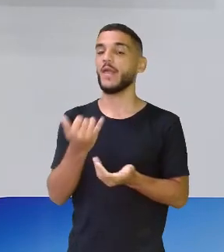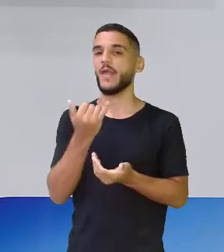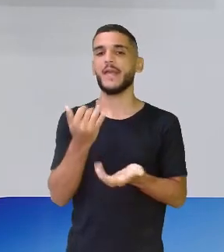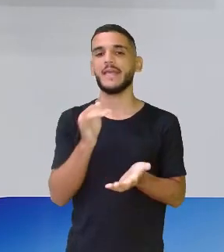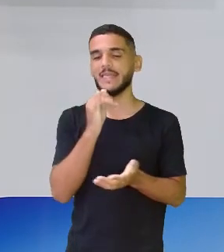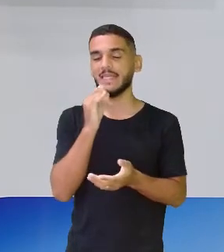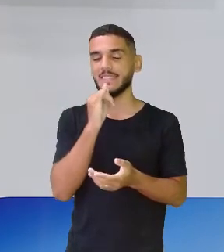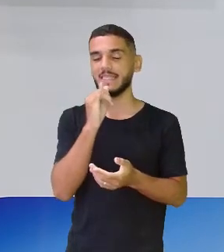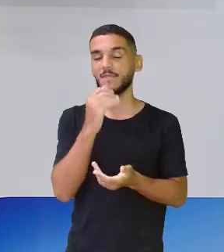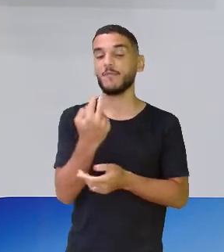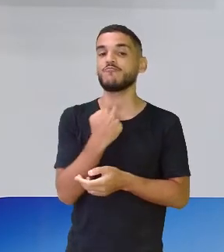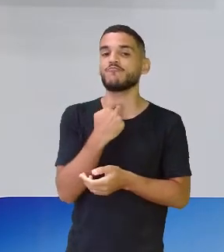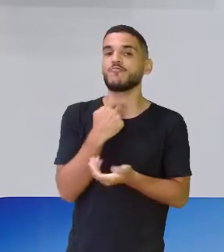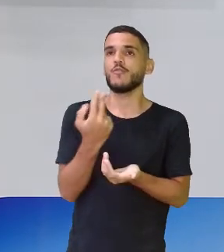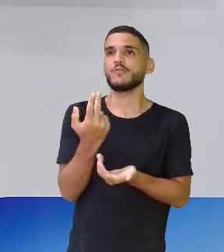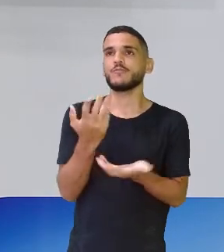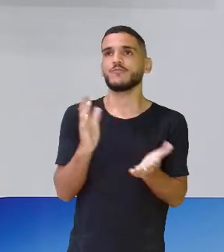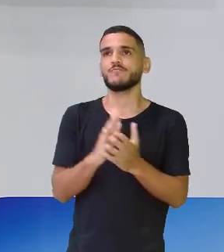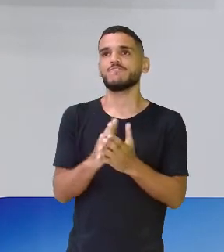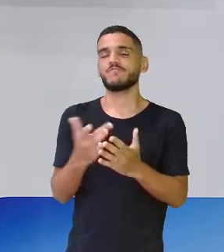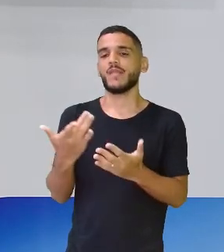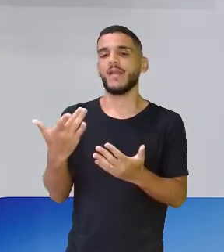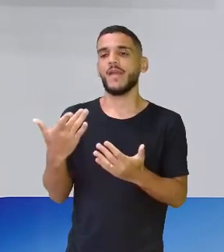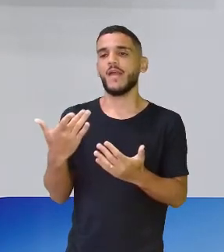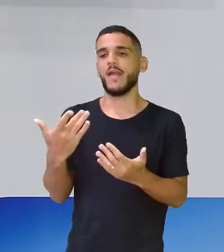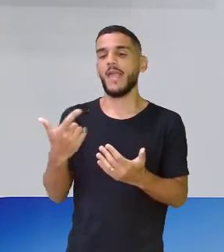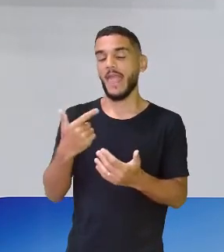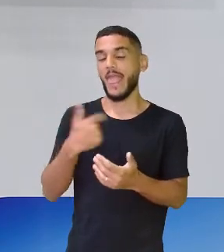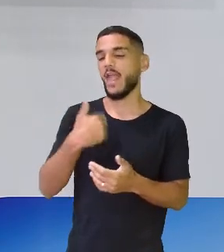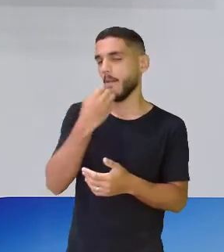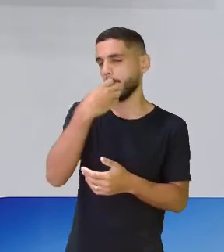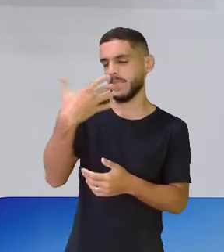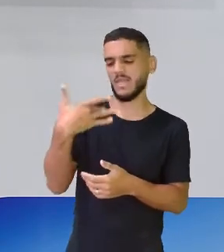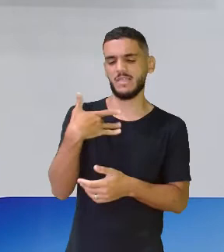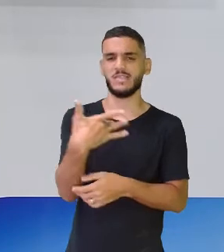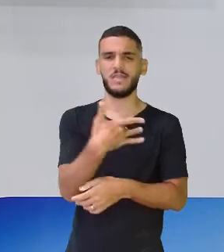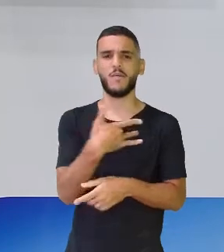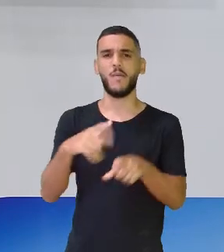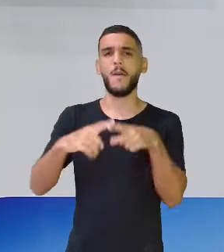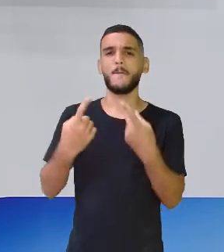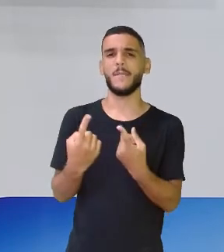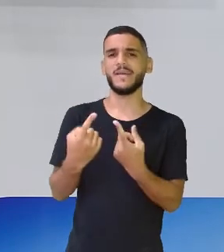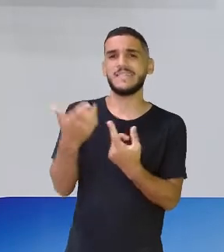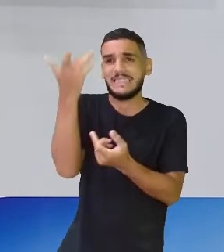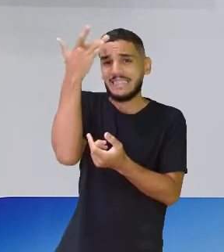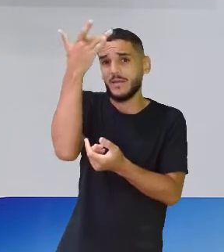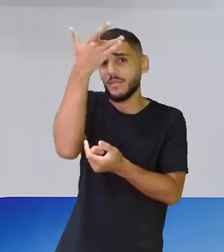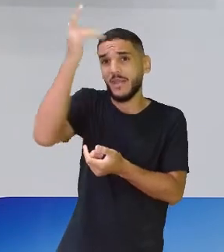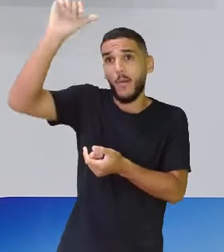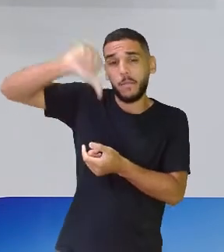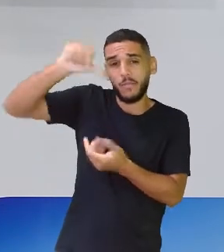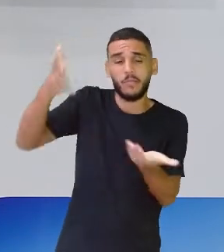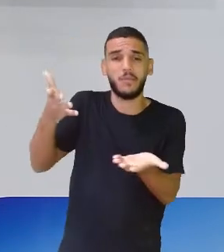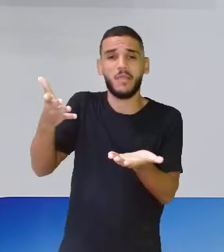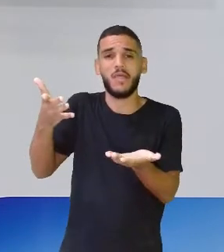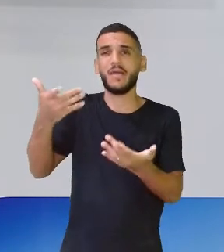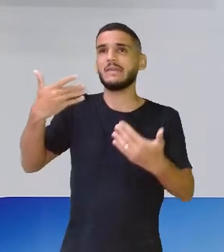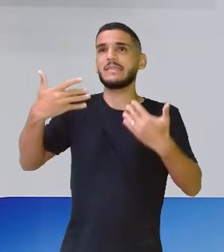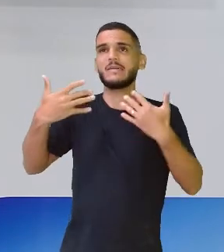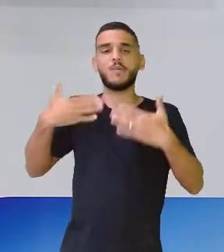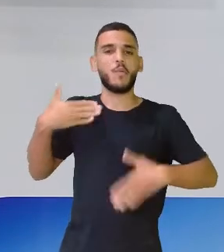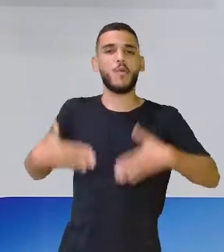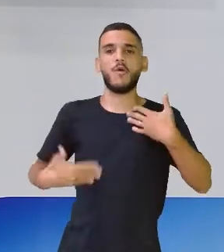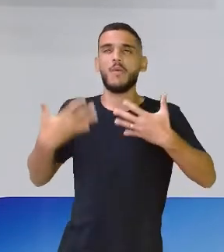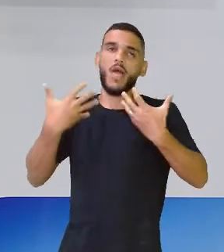eu não cuido da minha saúde emocional, da minha saúde mental, se eu não tenho momentos de lazer, de descanso, porque tudo está